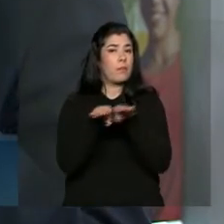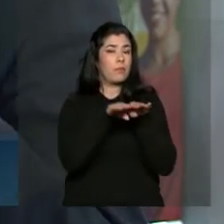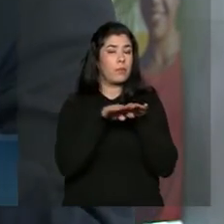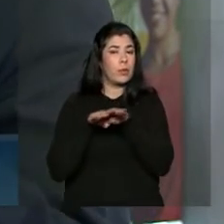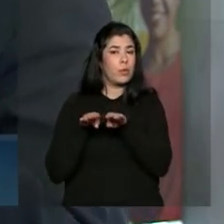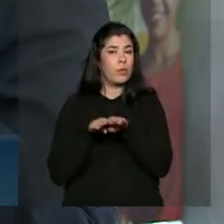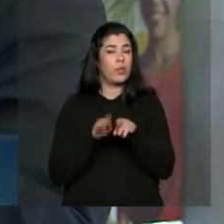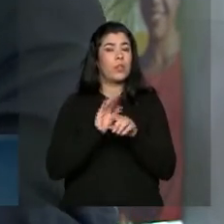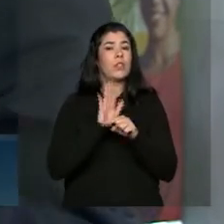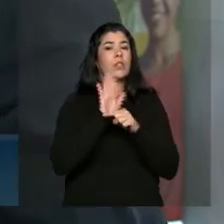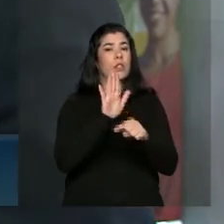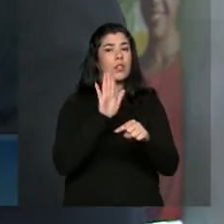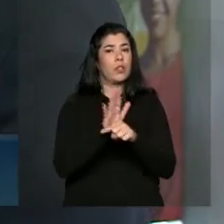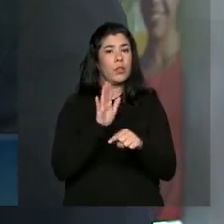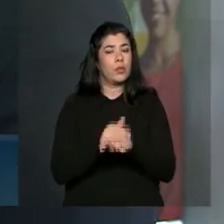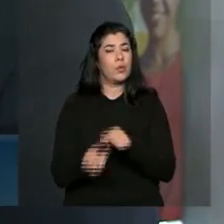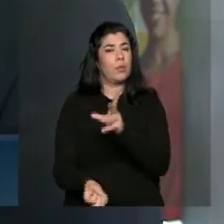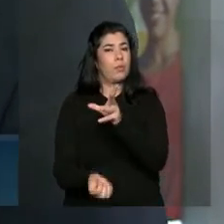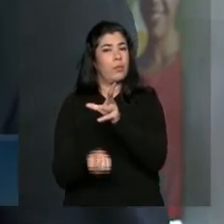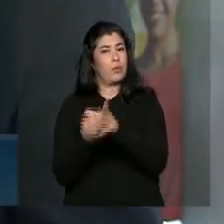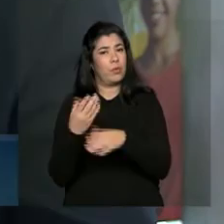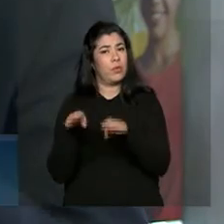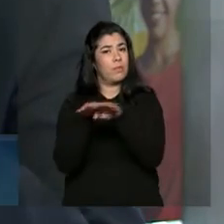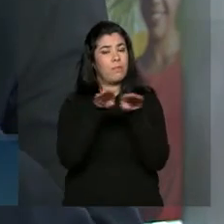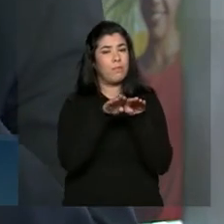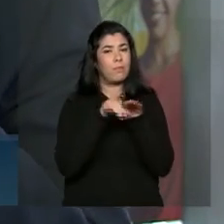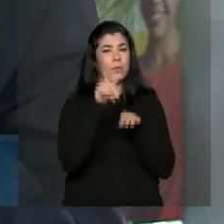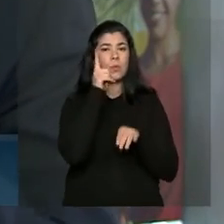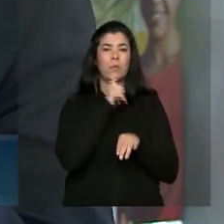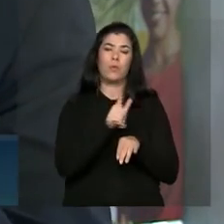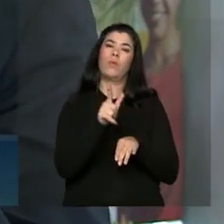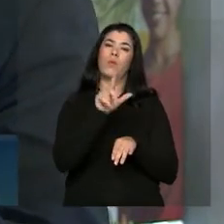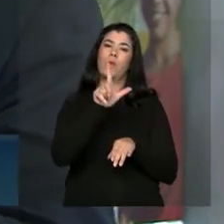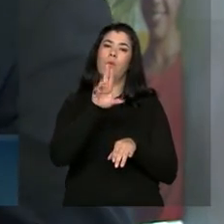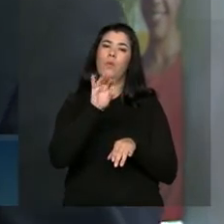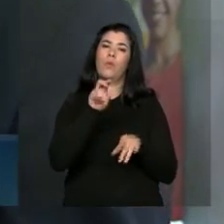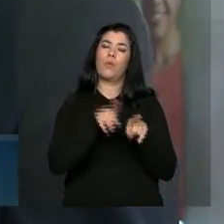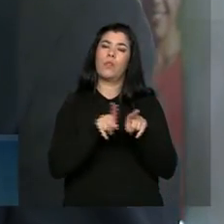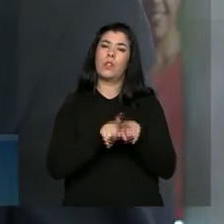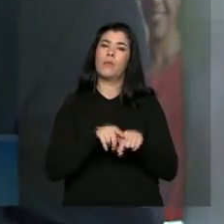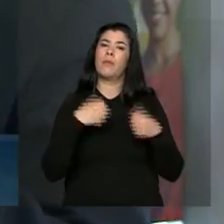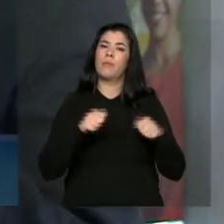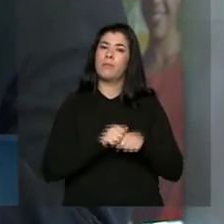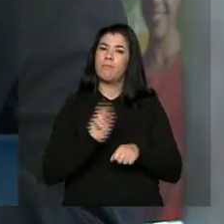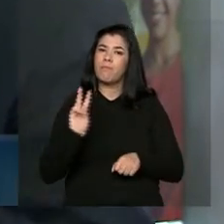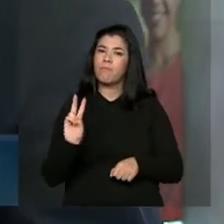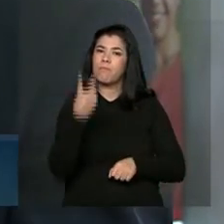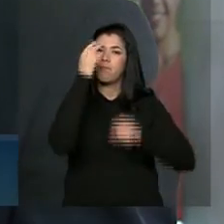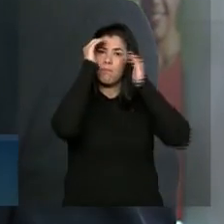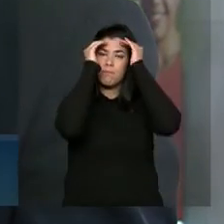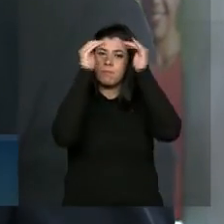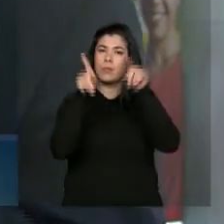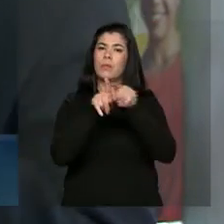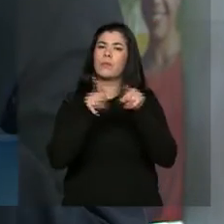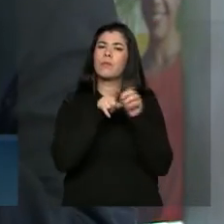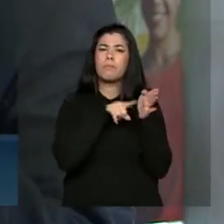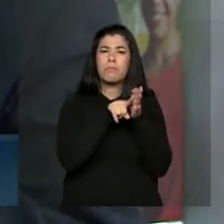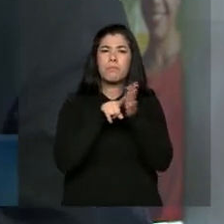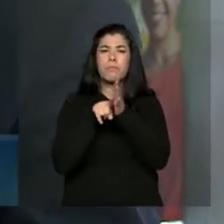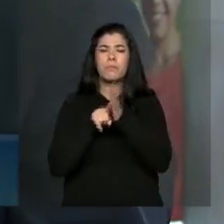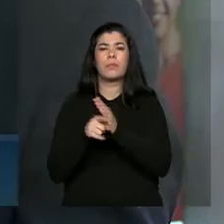que cubram os custos da produção. Precisamos de valorização, de pesquisa,